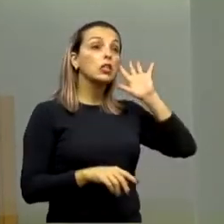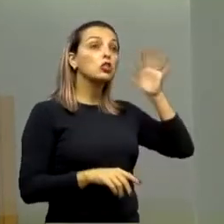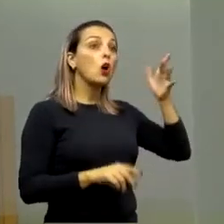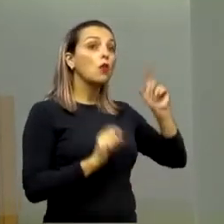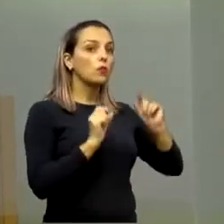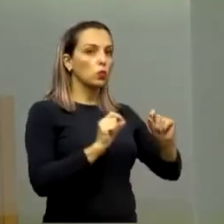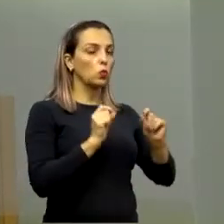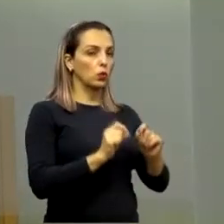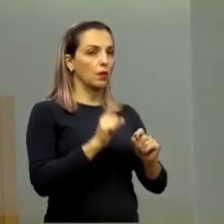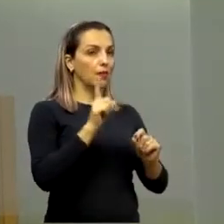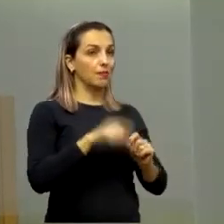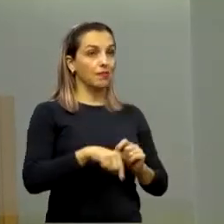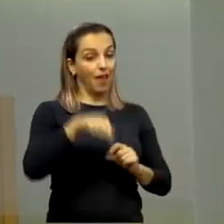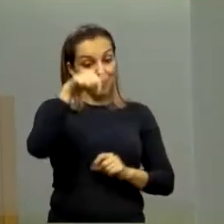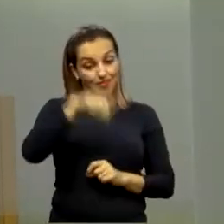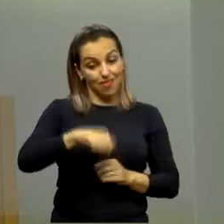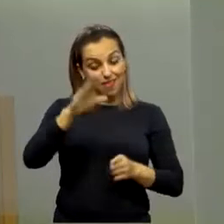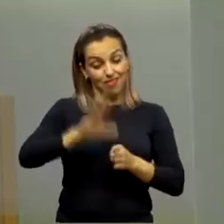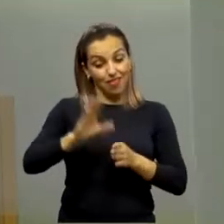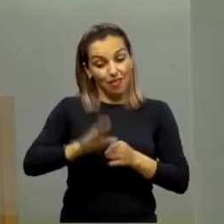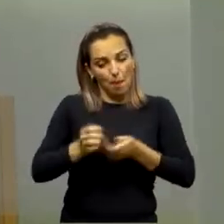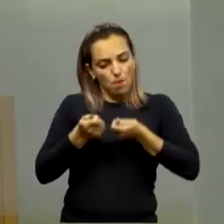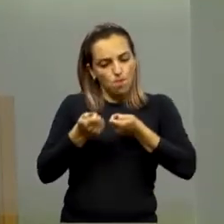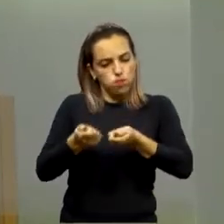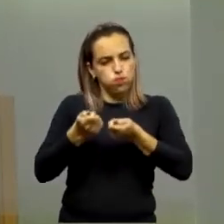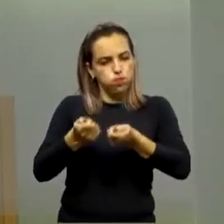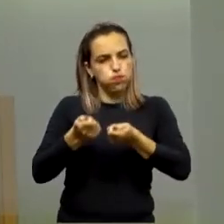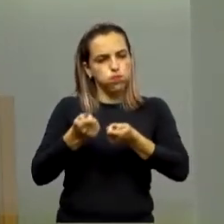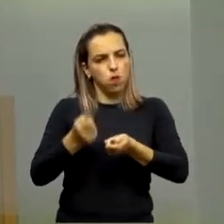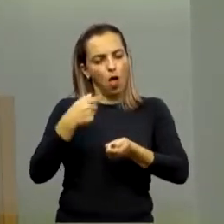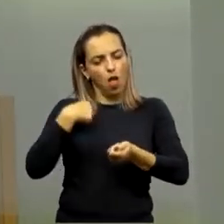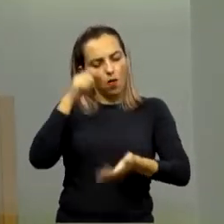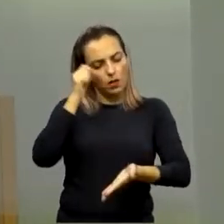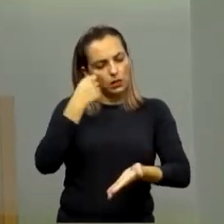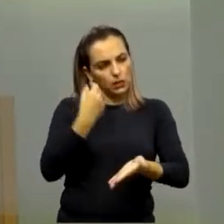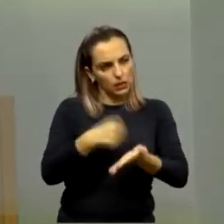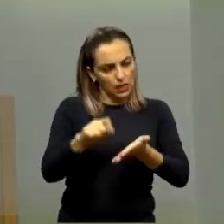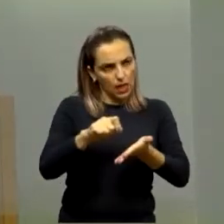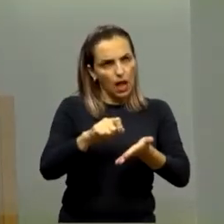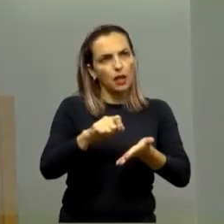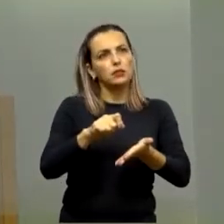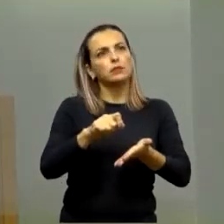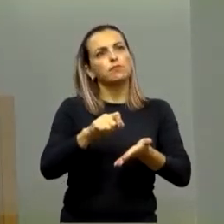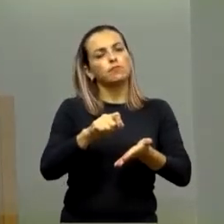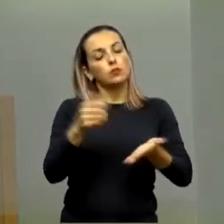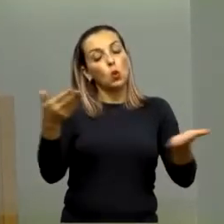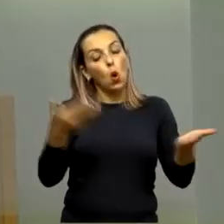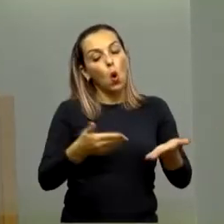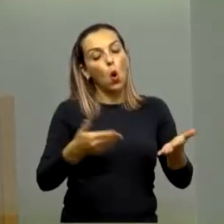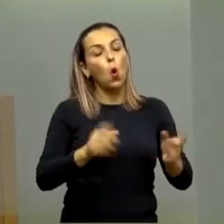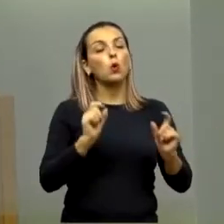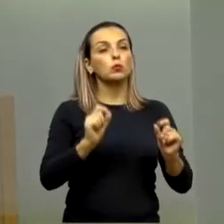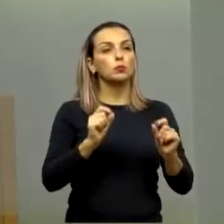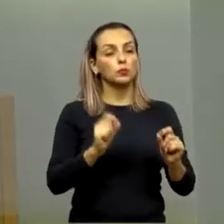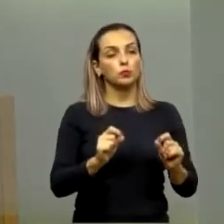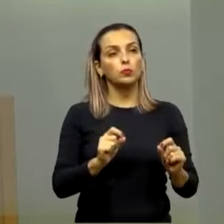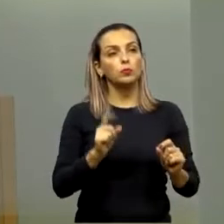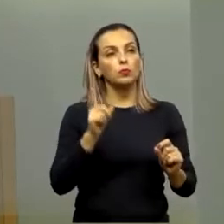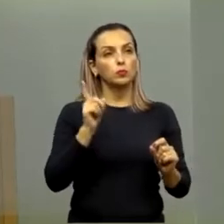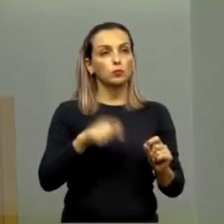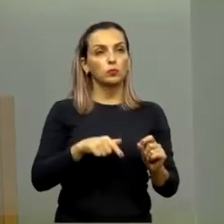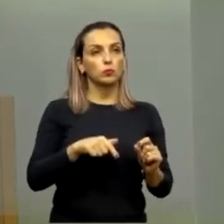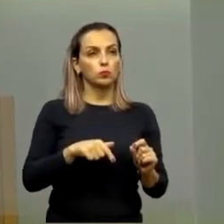que essa essa casa provocou inclusive assinei acelerei hoje um